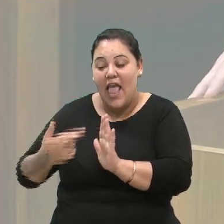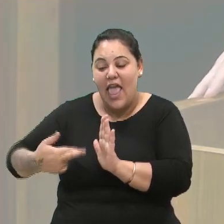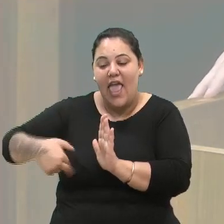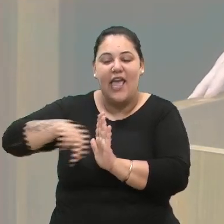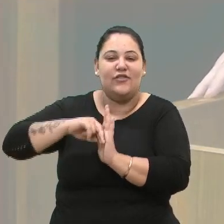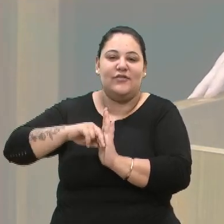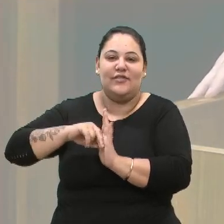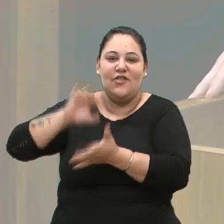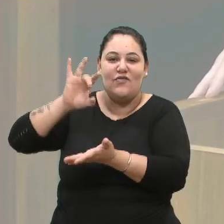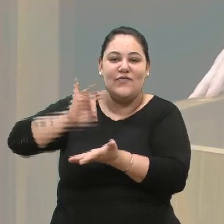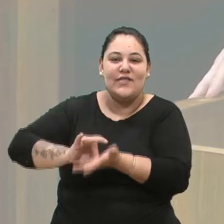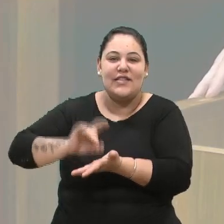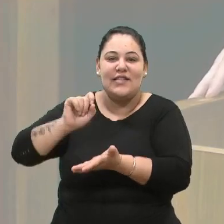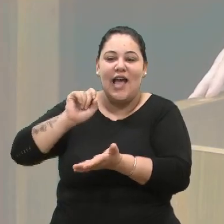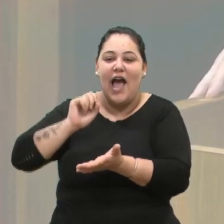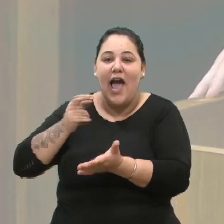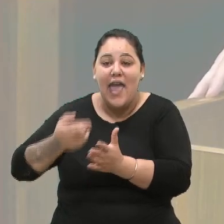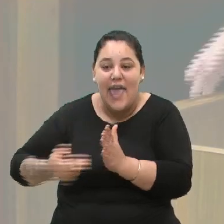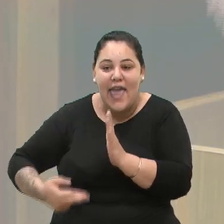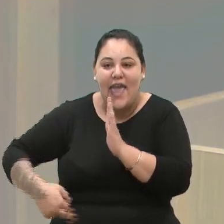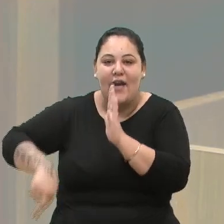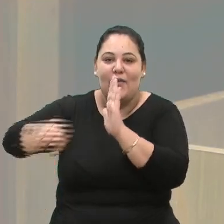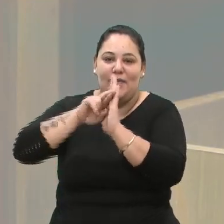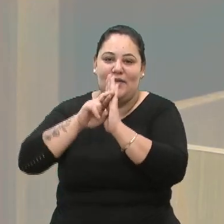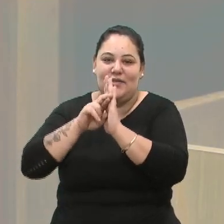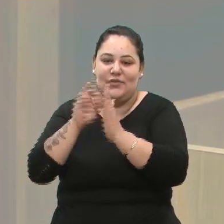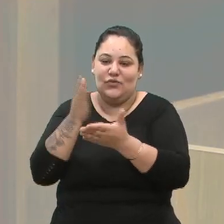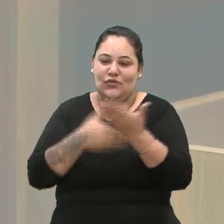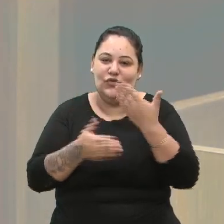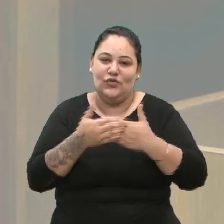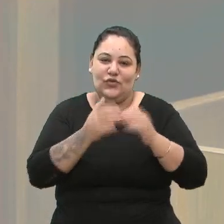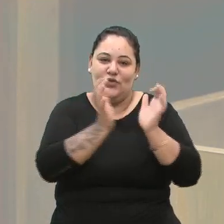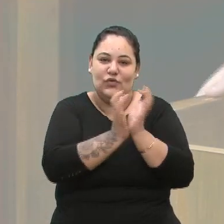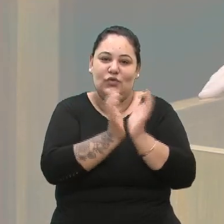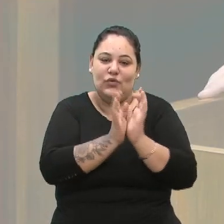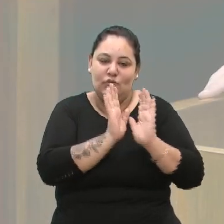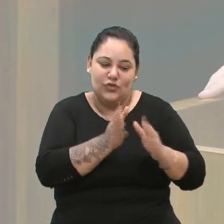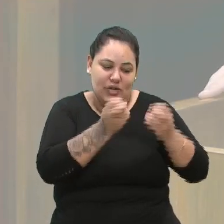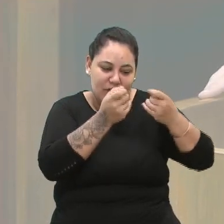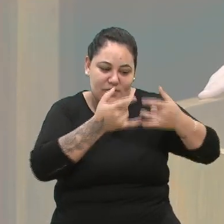consolida, né, a recuperação da companhia, que já se desenhava lá em